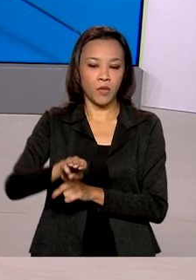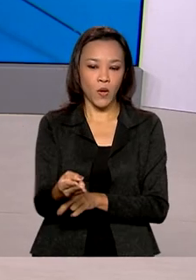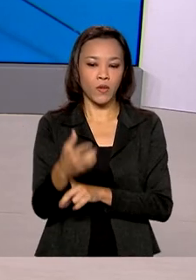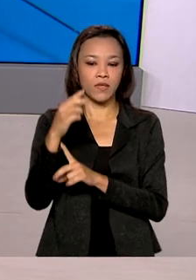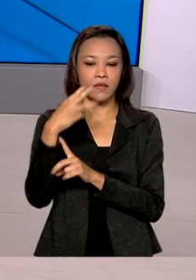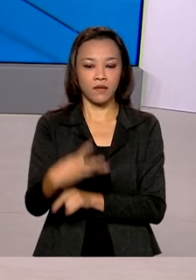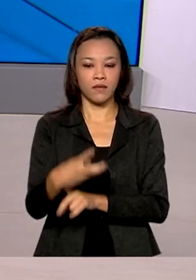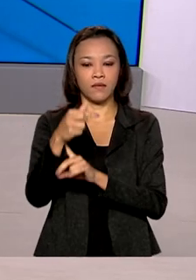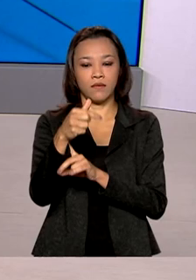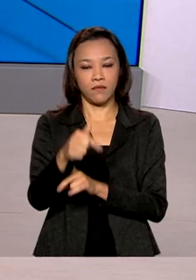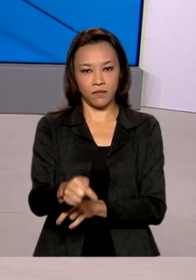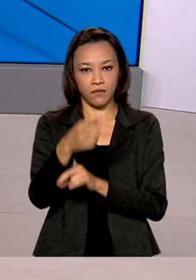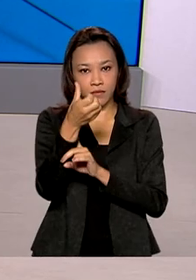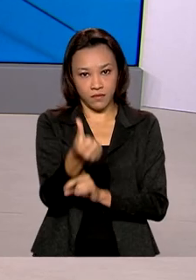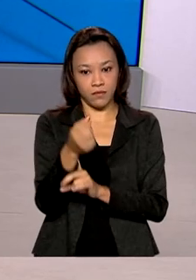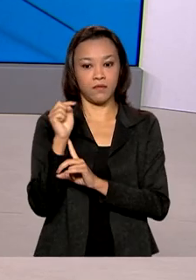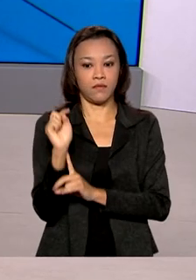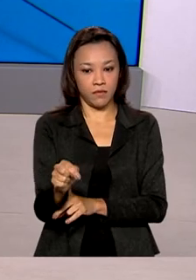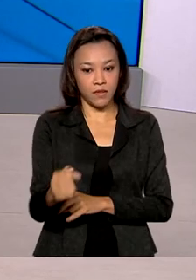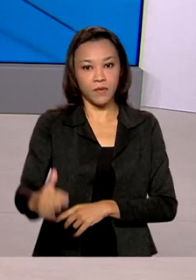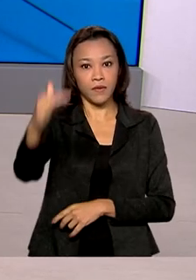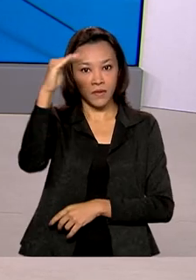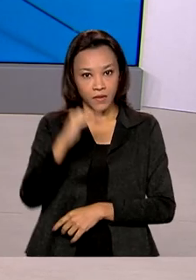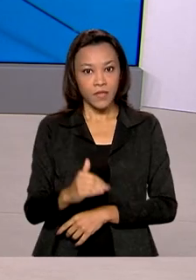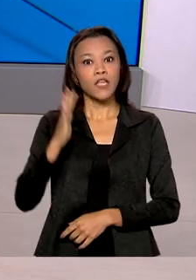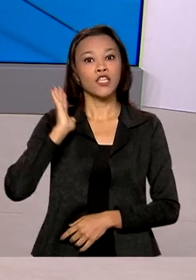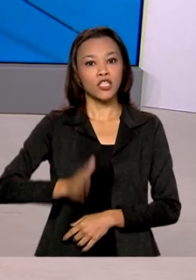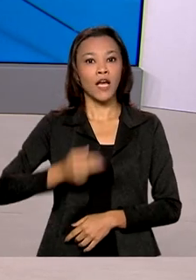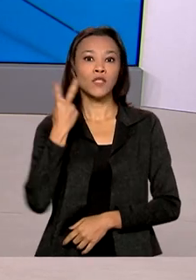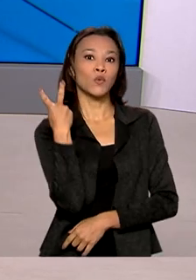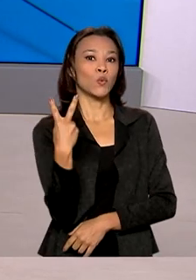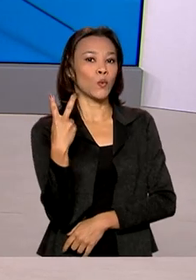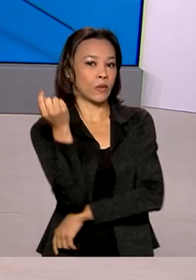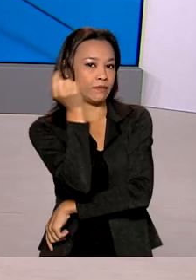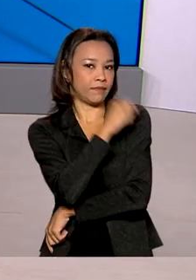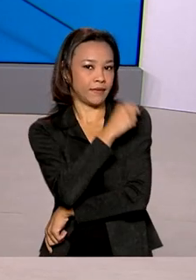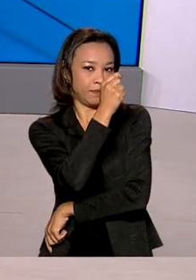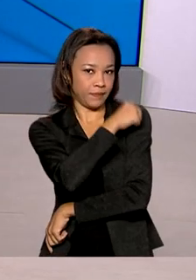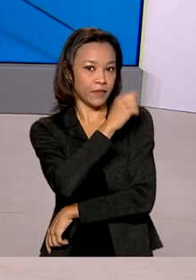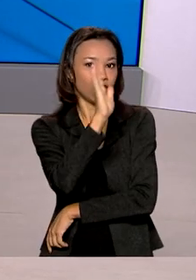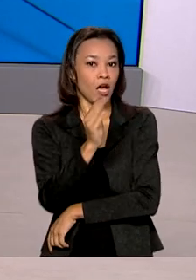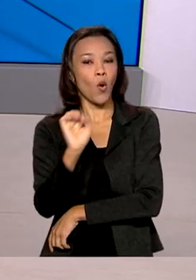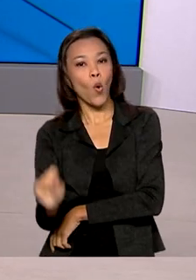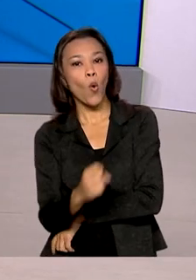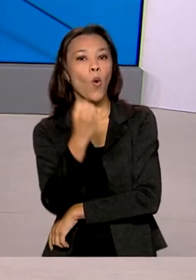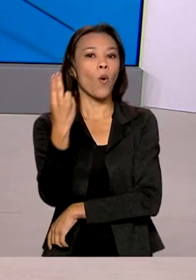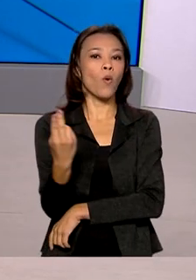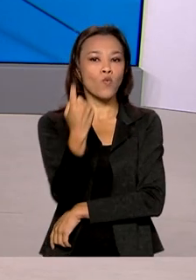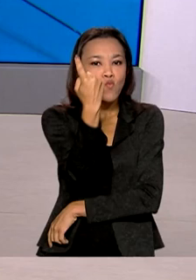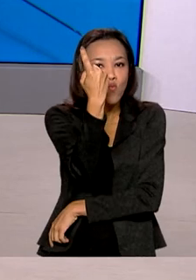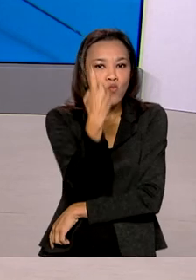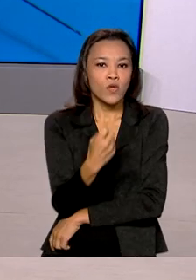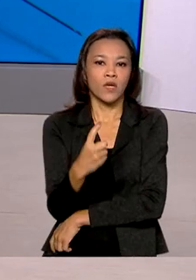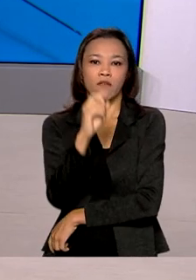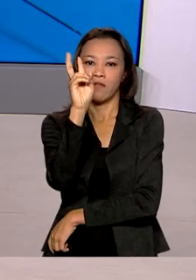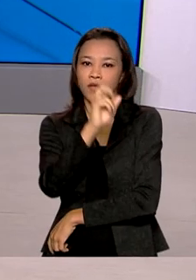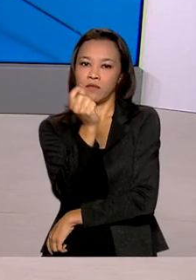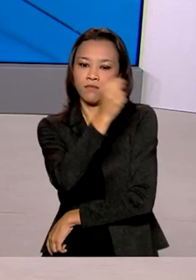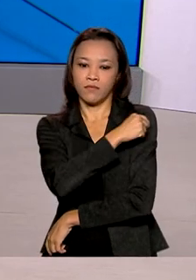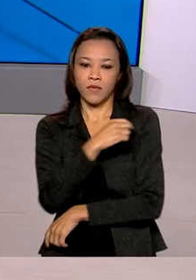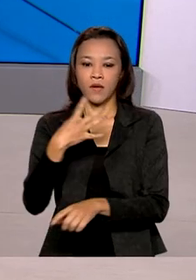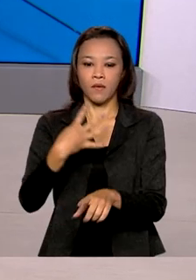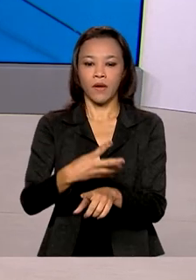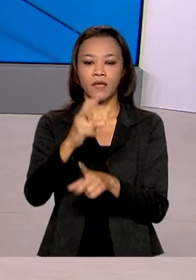376 mil e 600 pessoas e as vacinadas com as duas doses ou em dose única 45 milhões